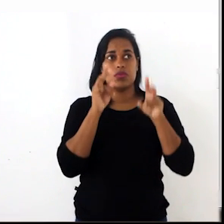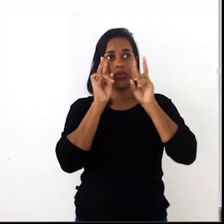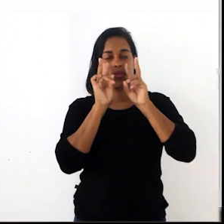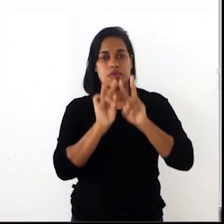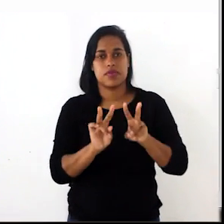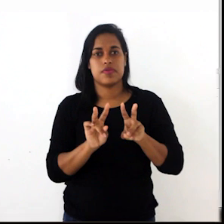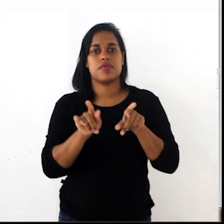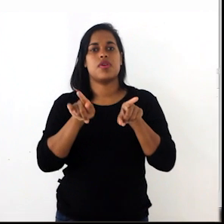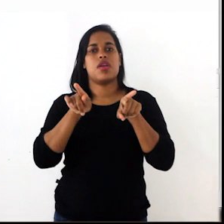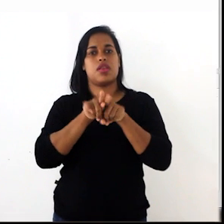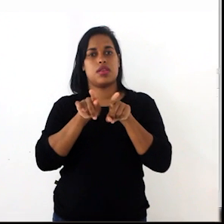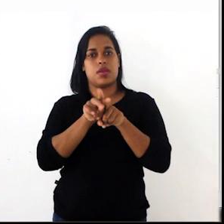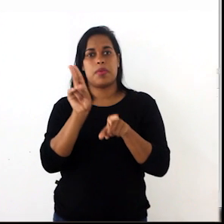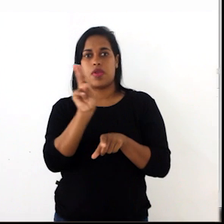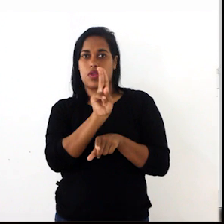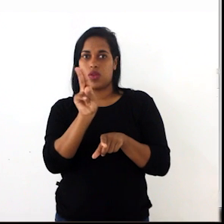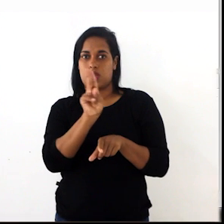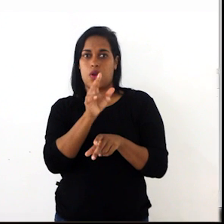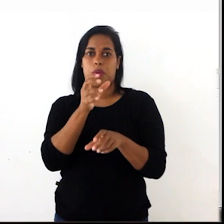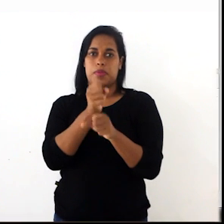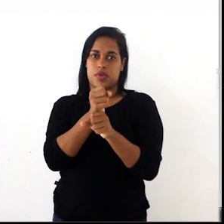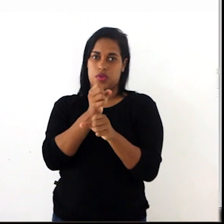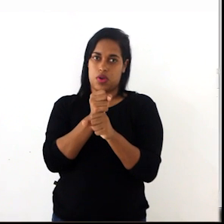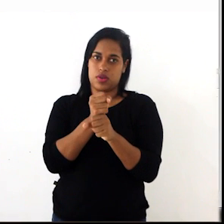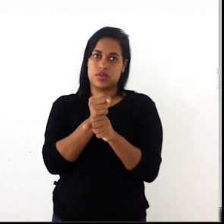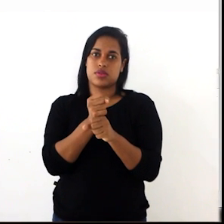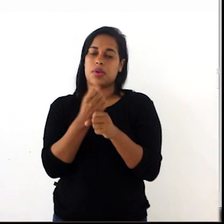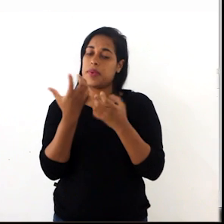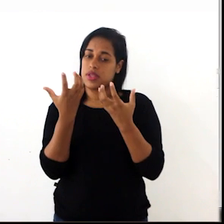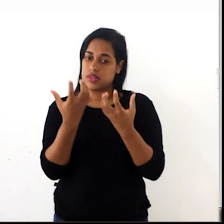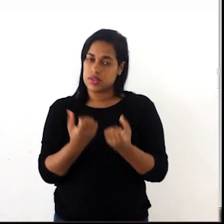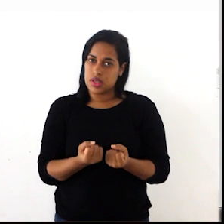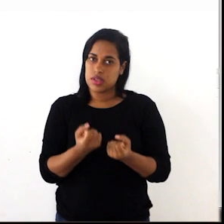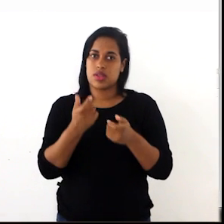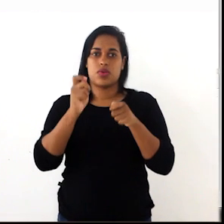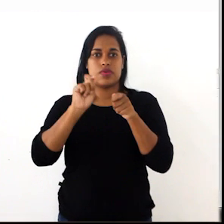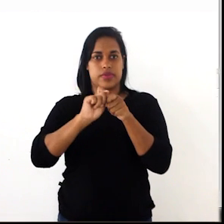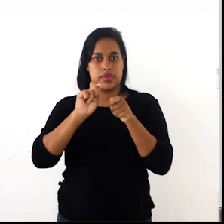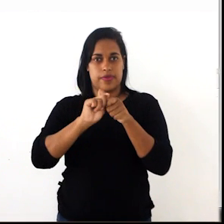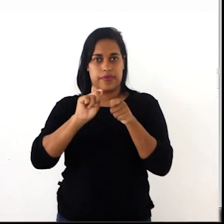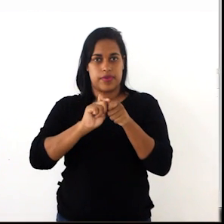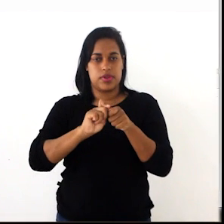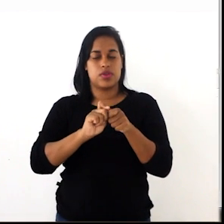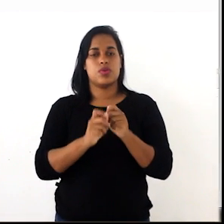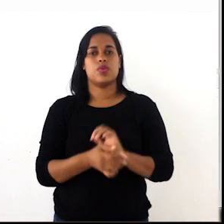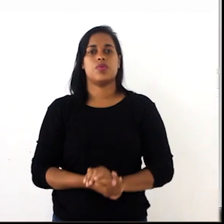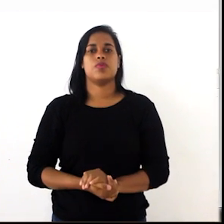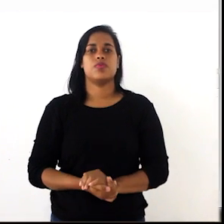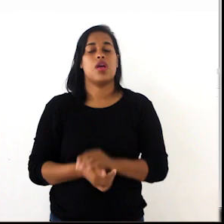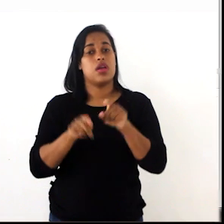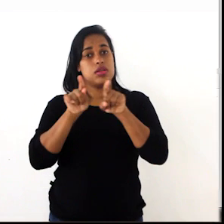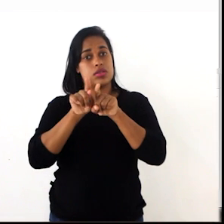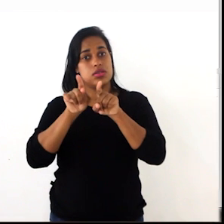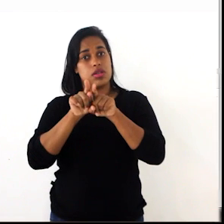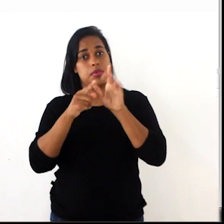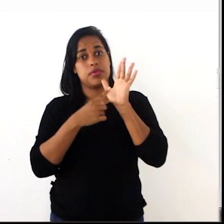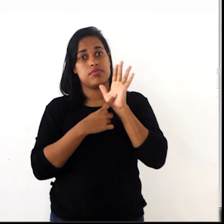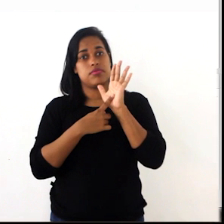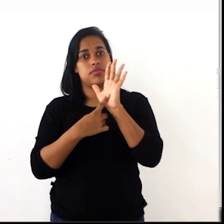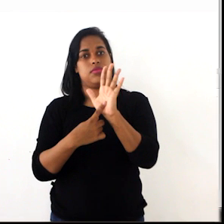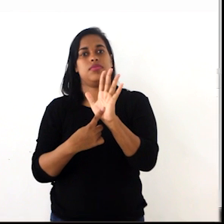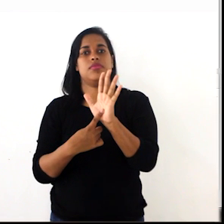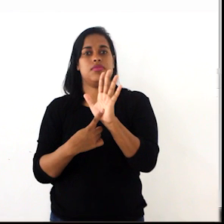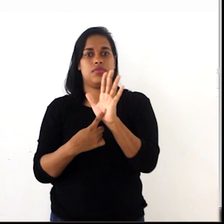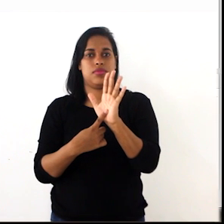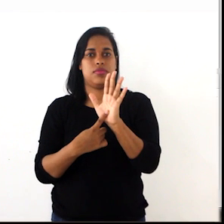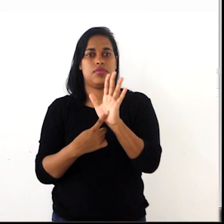um cabeçalho, nome e nota, para poder a gente reconhecer o que vai ser feito. E aí vamos fazer uma requisição